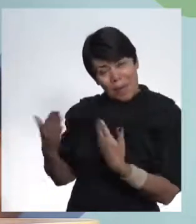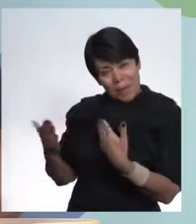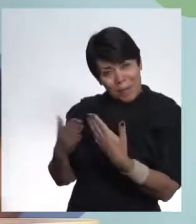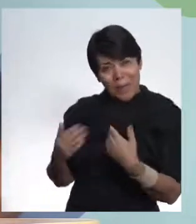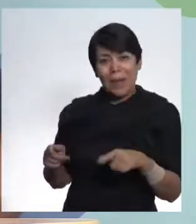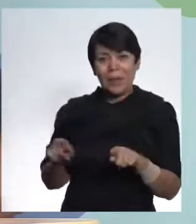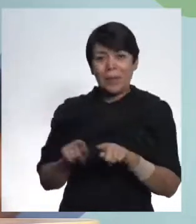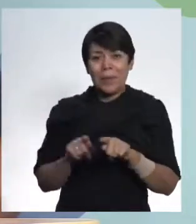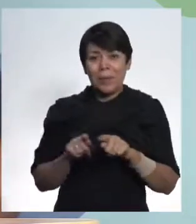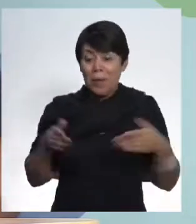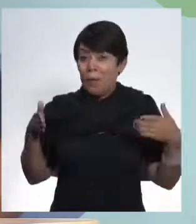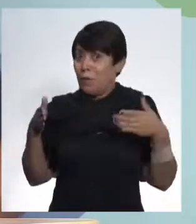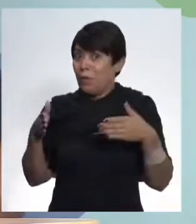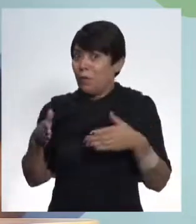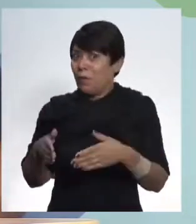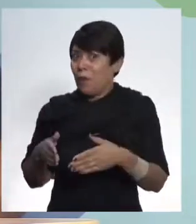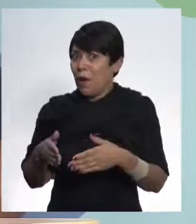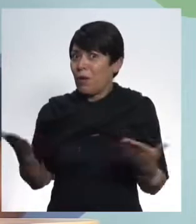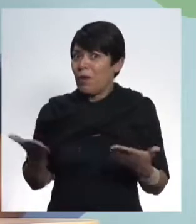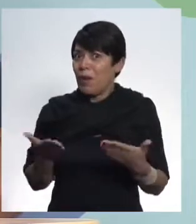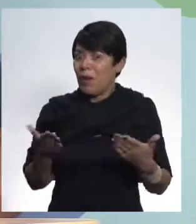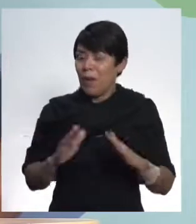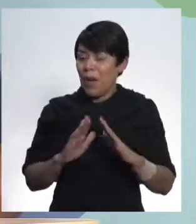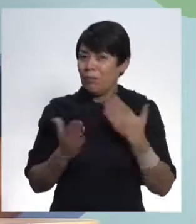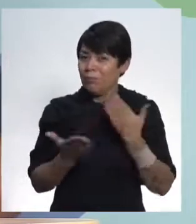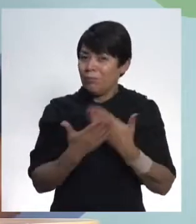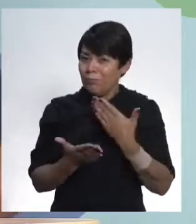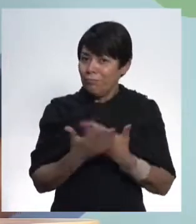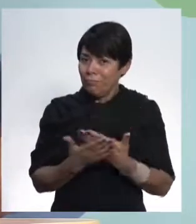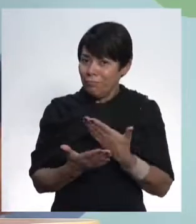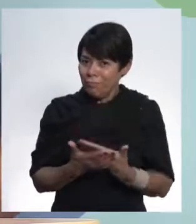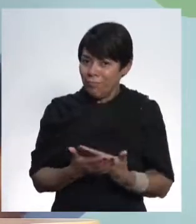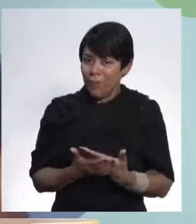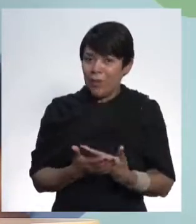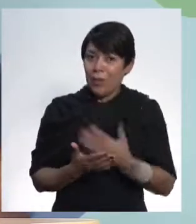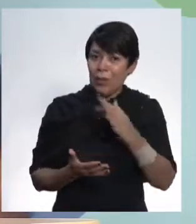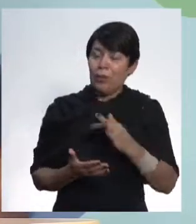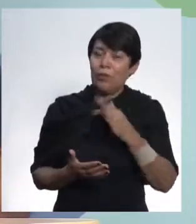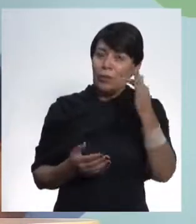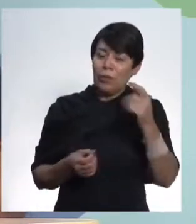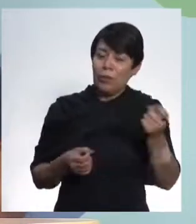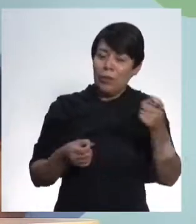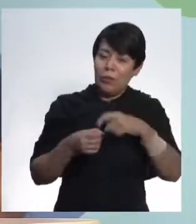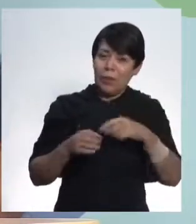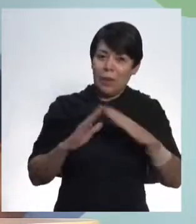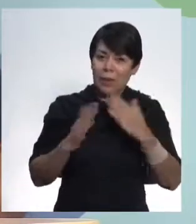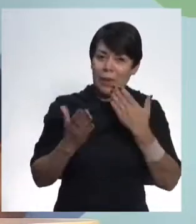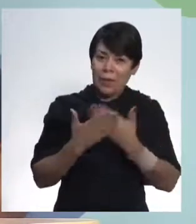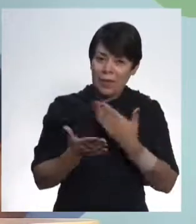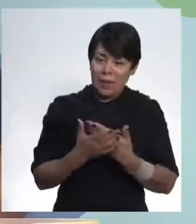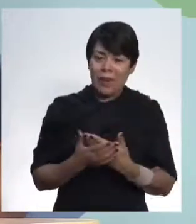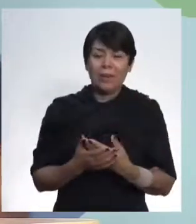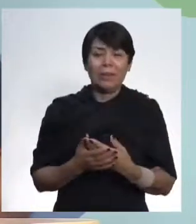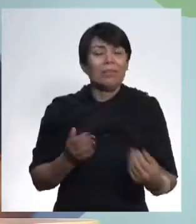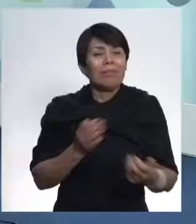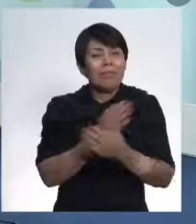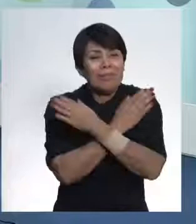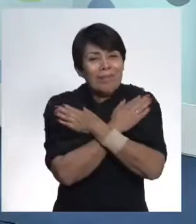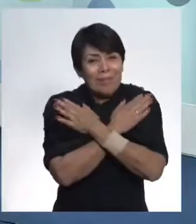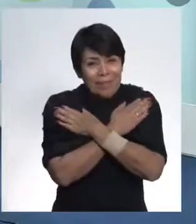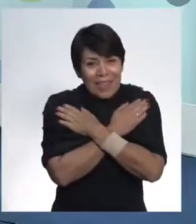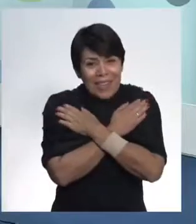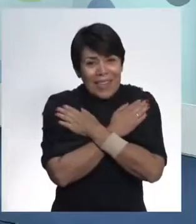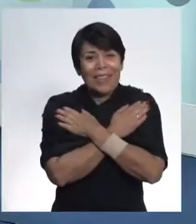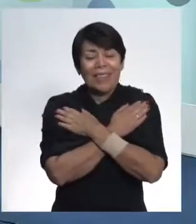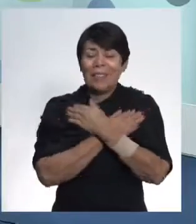centralizem e foquem nas nossas aulas que ajudam aí depois no cotidiano de vocês na sala de aula. Um abraço a todos, obrigado, professora,